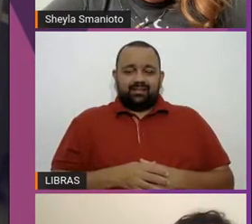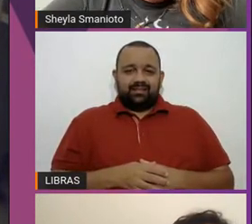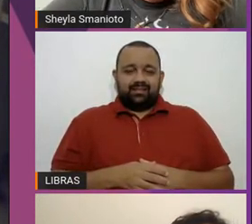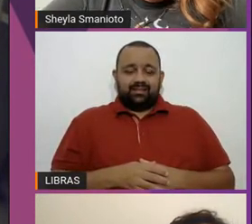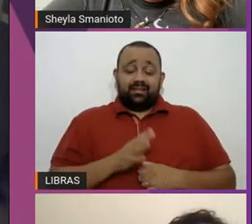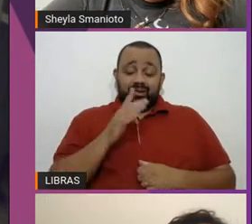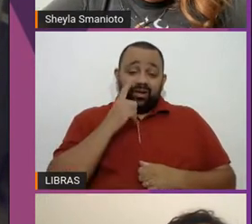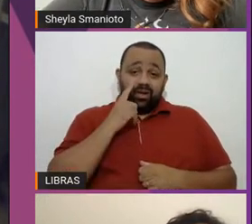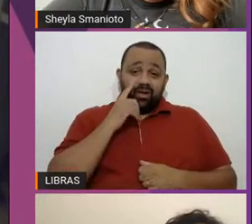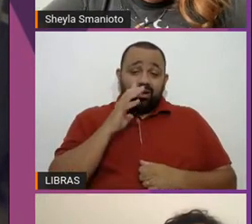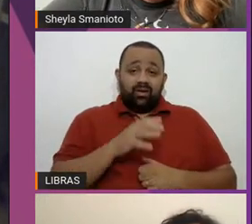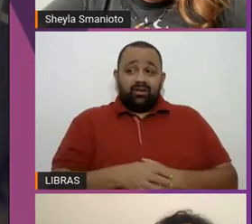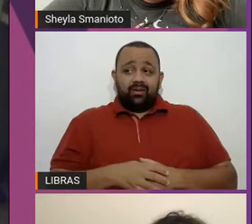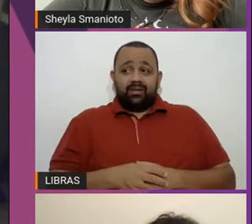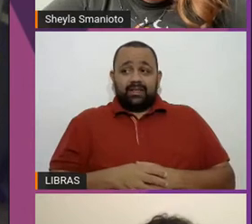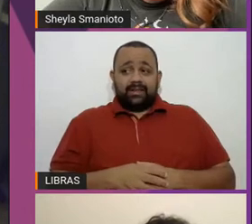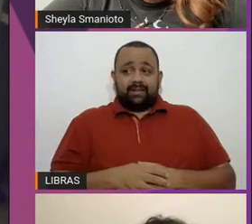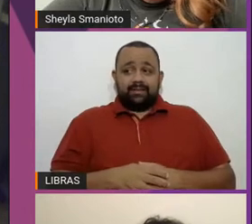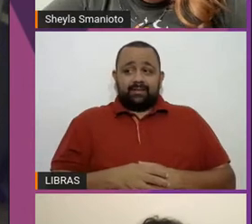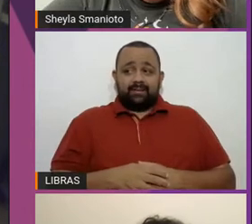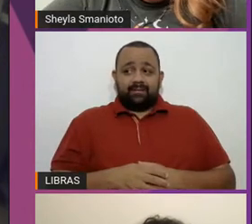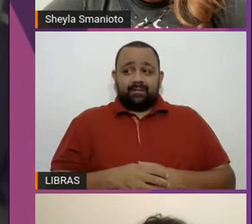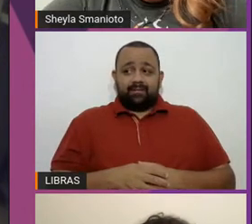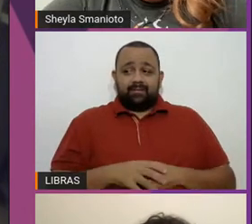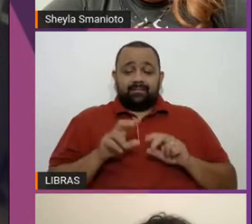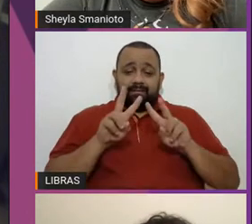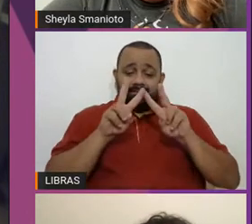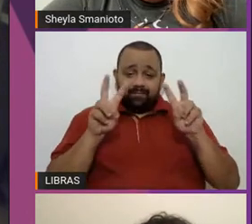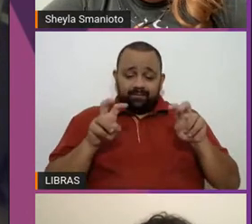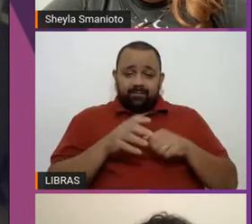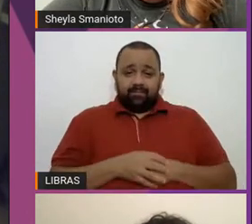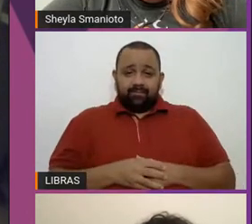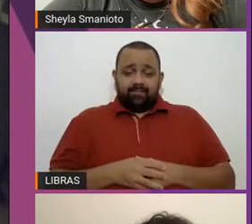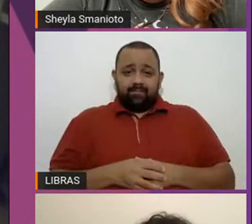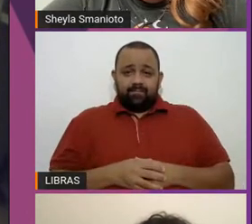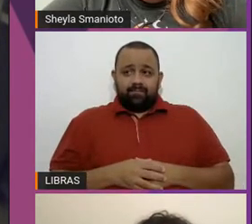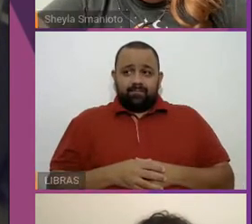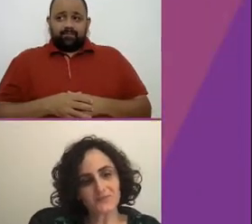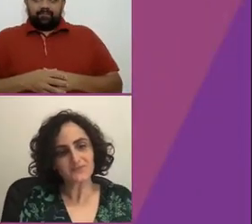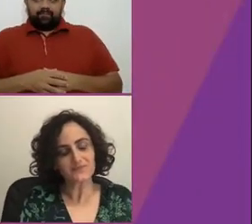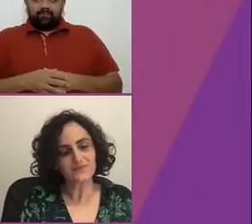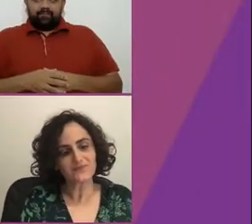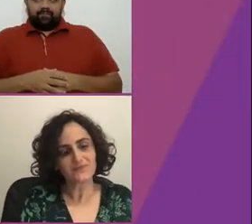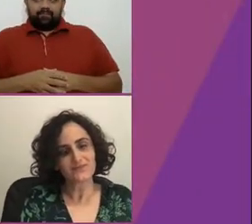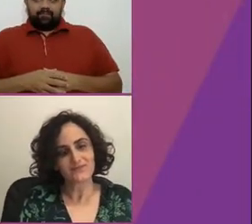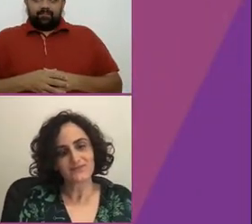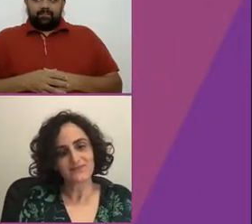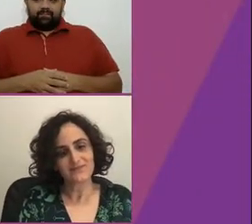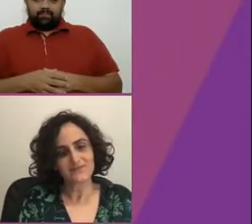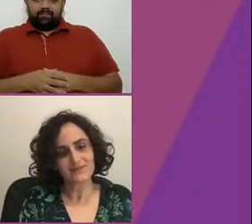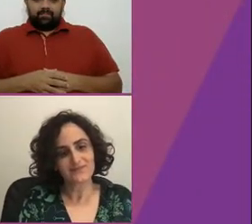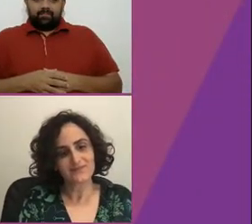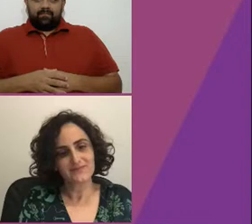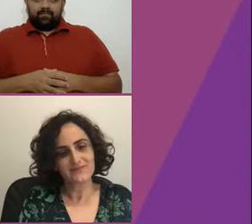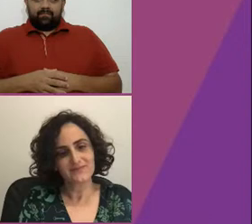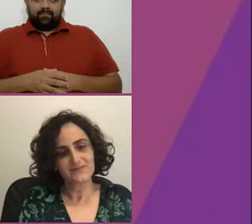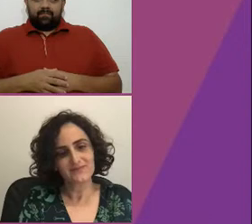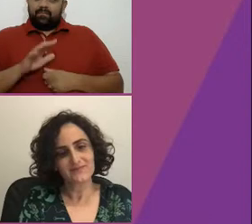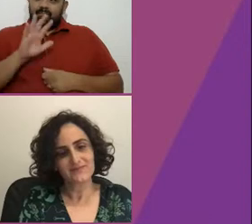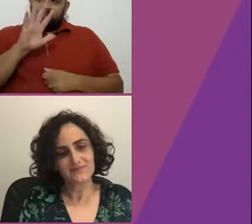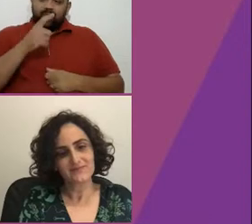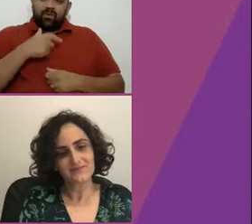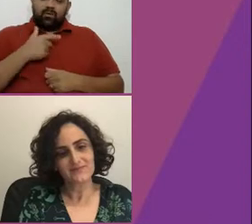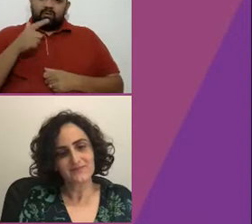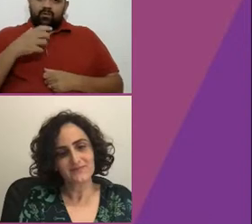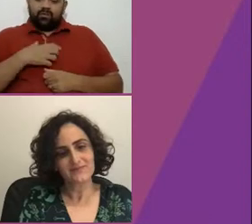olha e essa questão da tá bom deixa